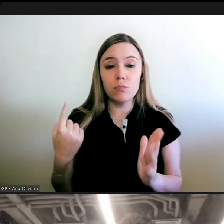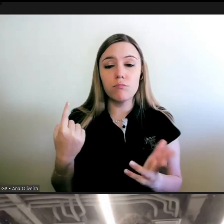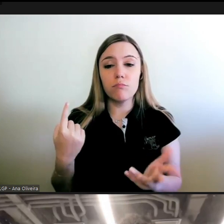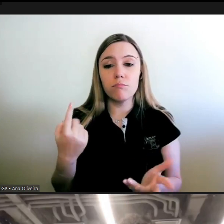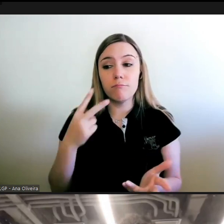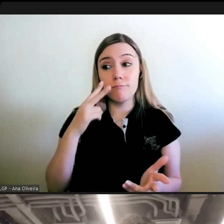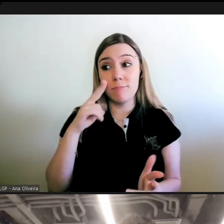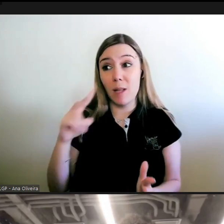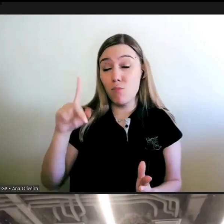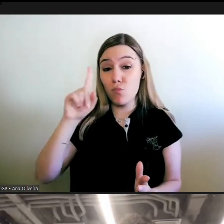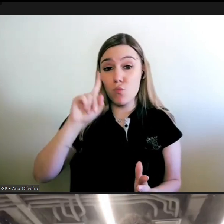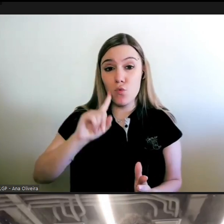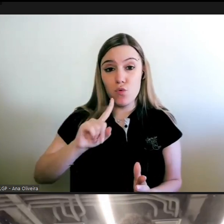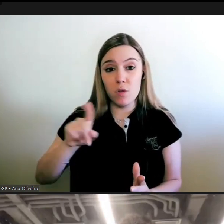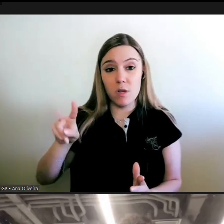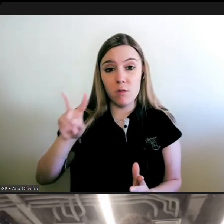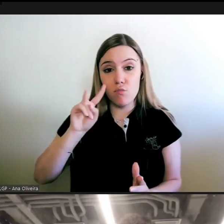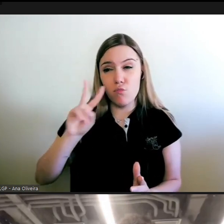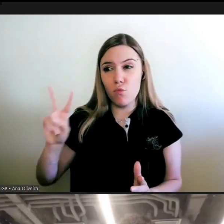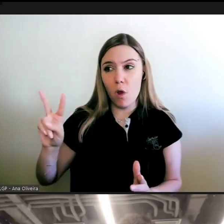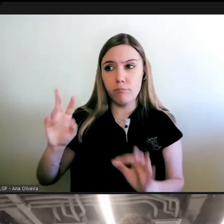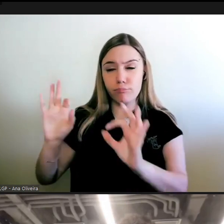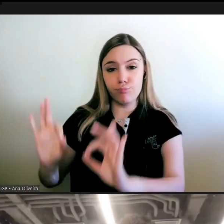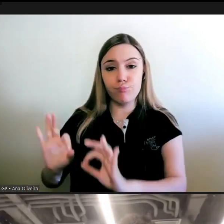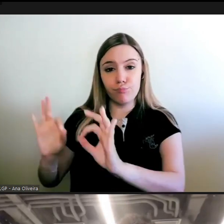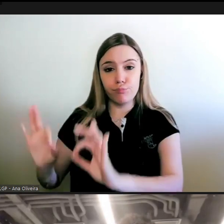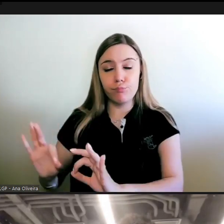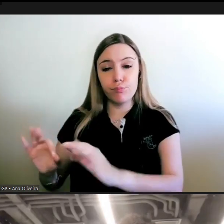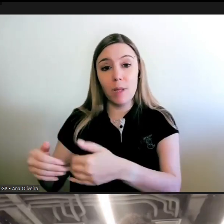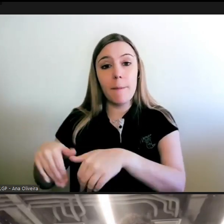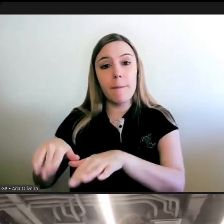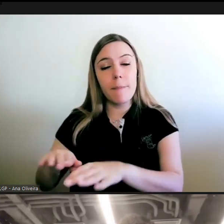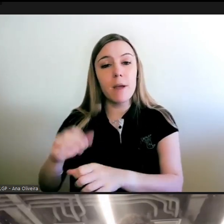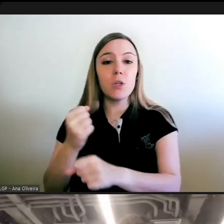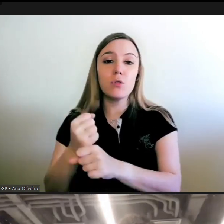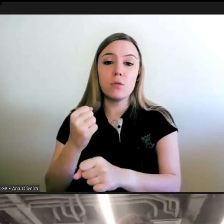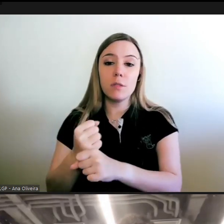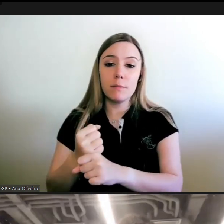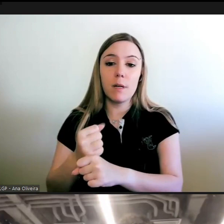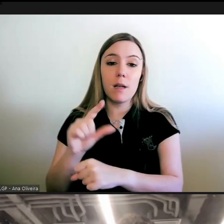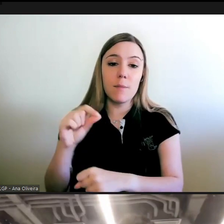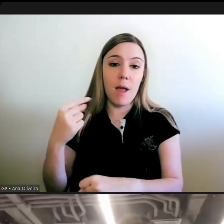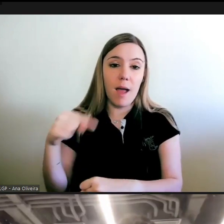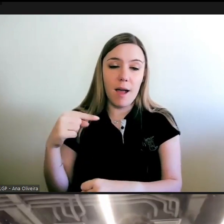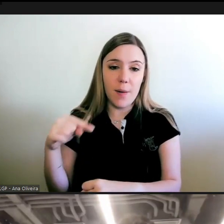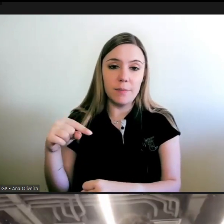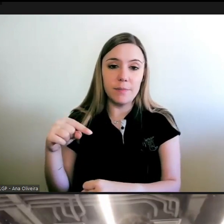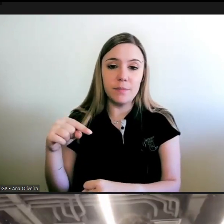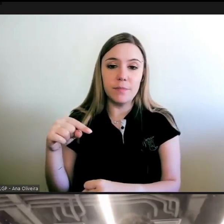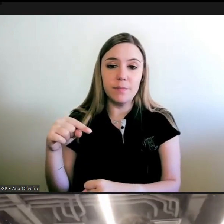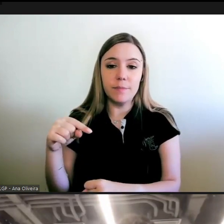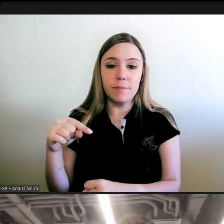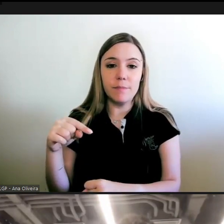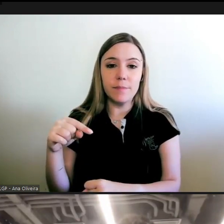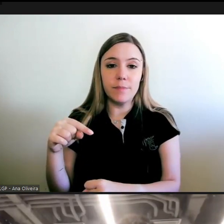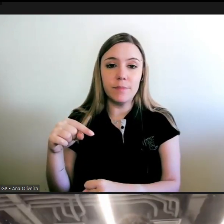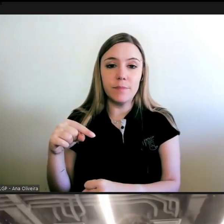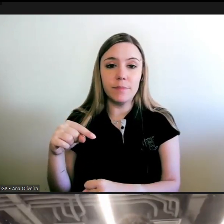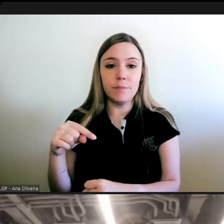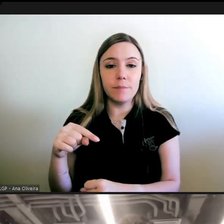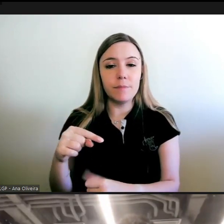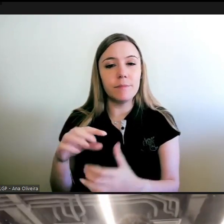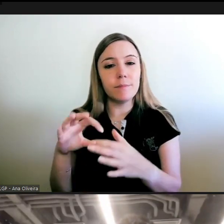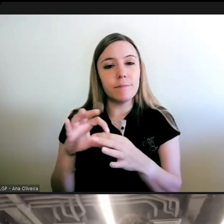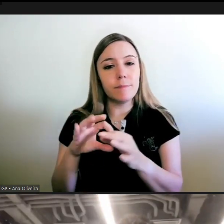lado, as mulheres não só apenas como cuidadoras, mas todo o trabalho que depois fazemos está muito centrado